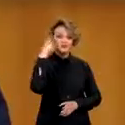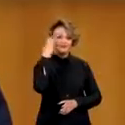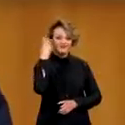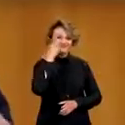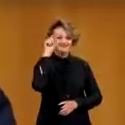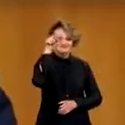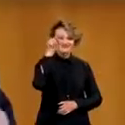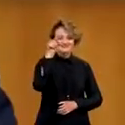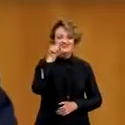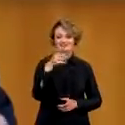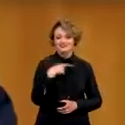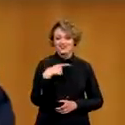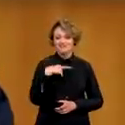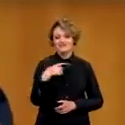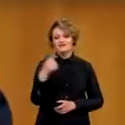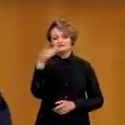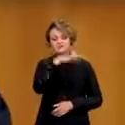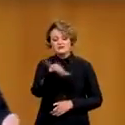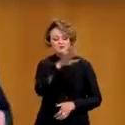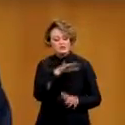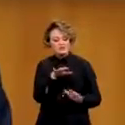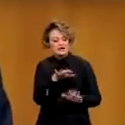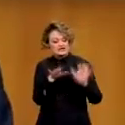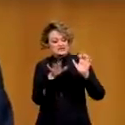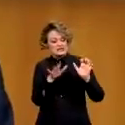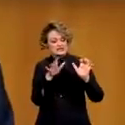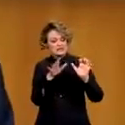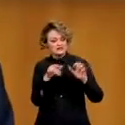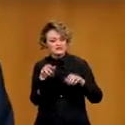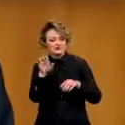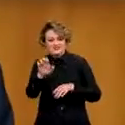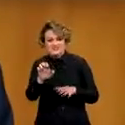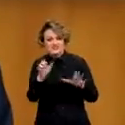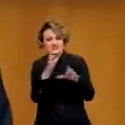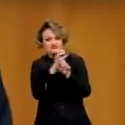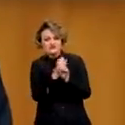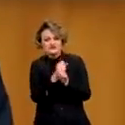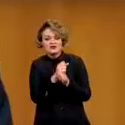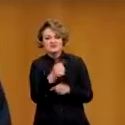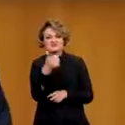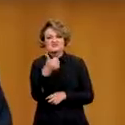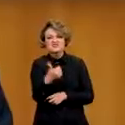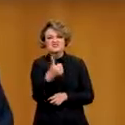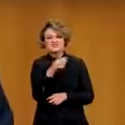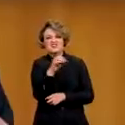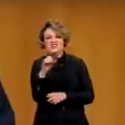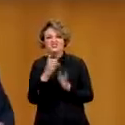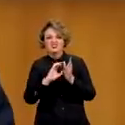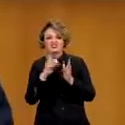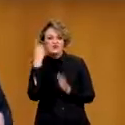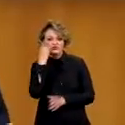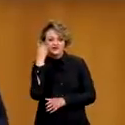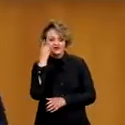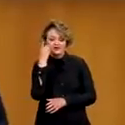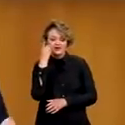conversar. Você pega a esquerda toda, você soma, dá 100 e poucos deputados. Ou seja, você precisa de no